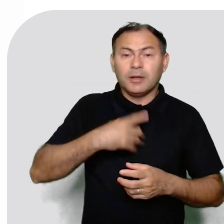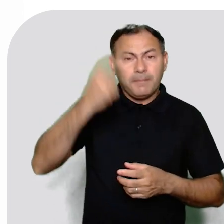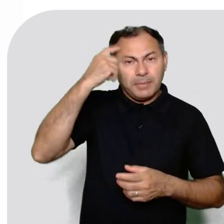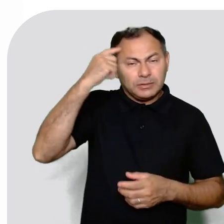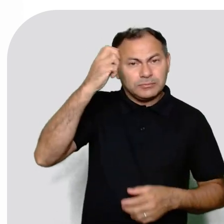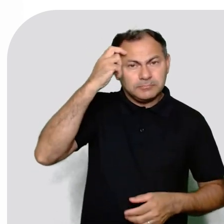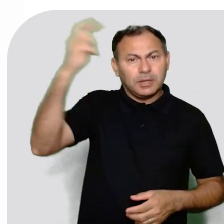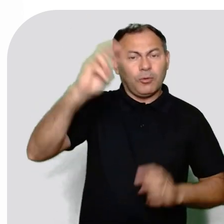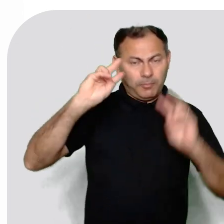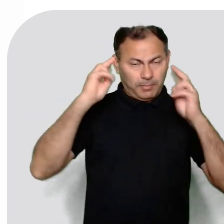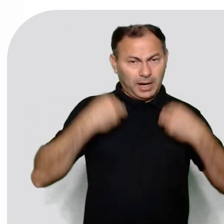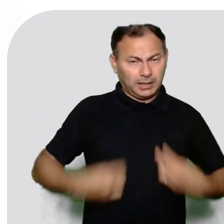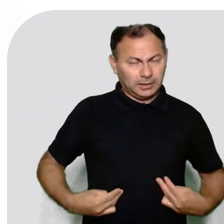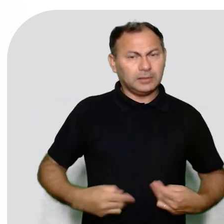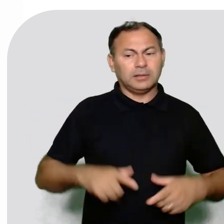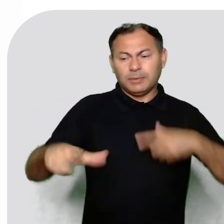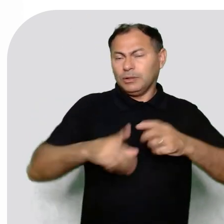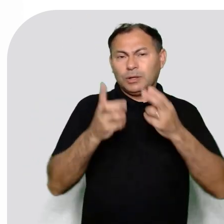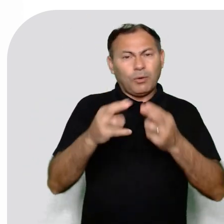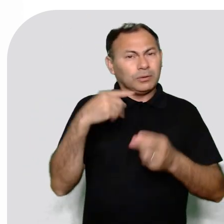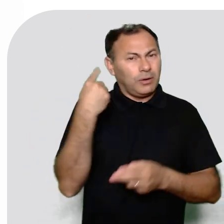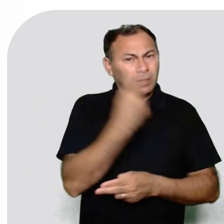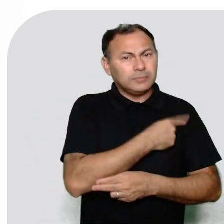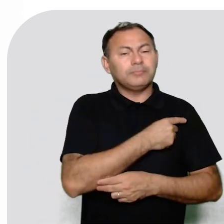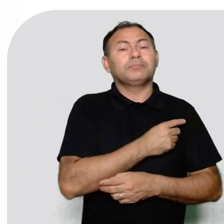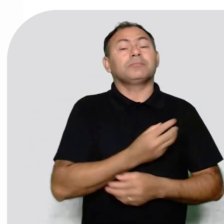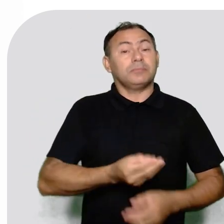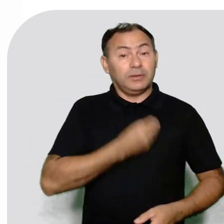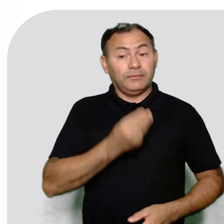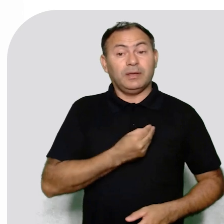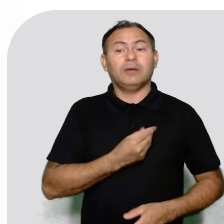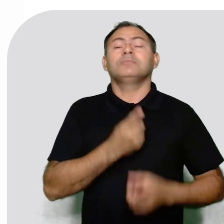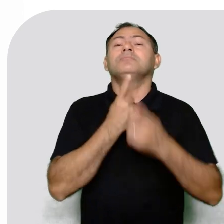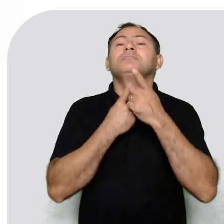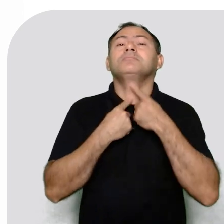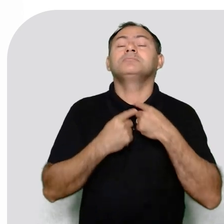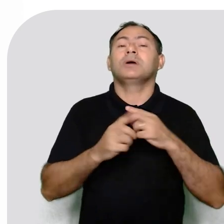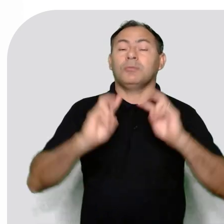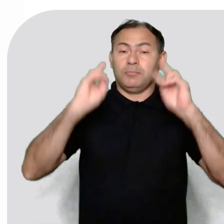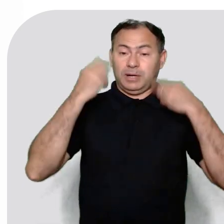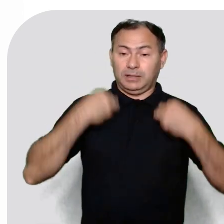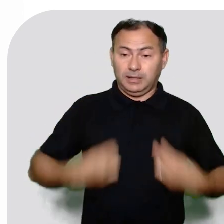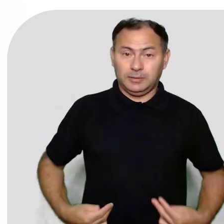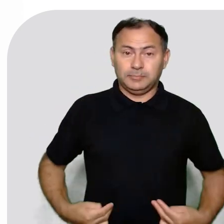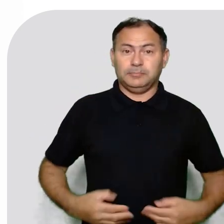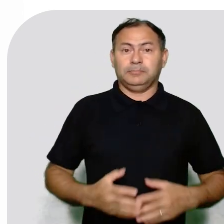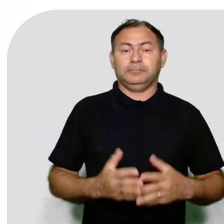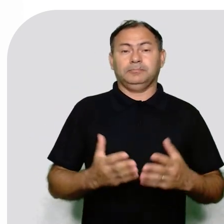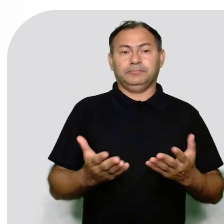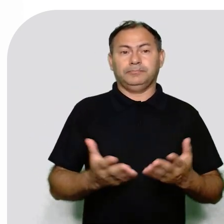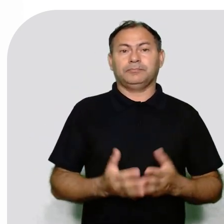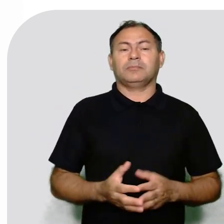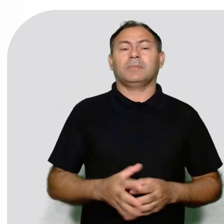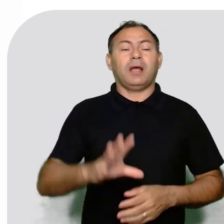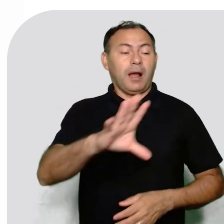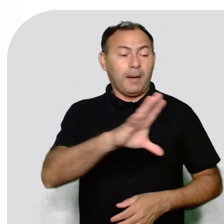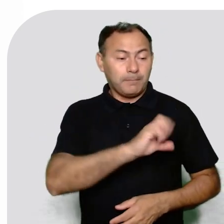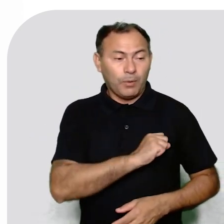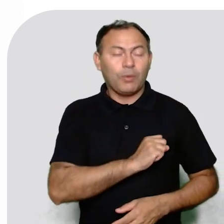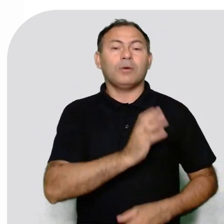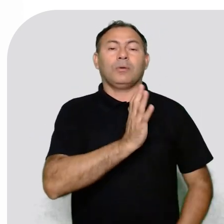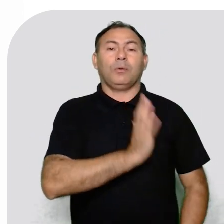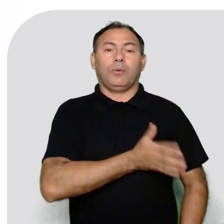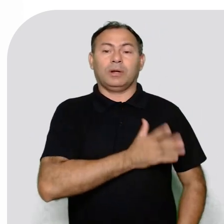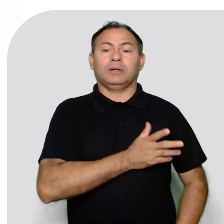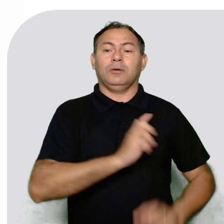uma inteligência humana, agiu com uma vontade humana, amou com